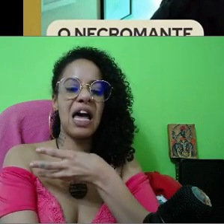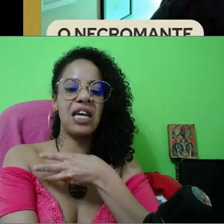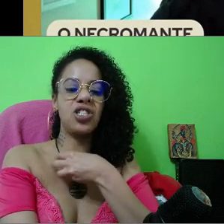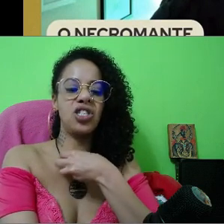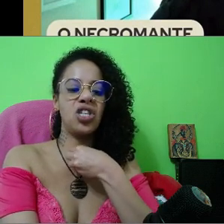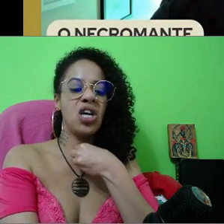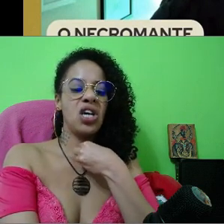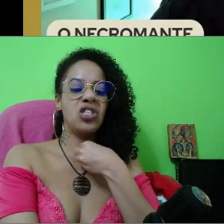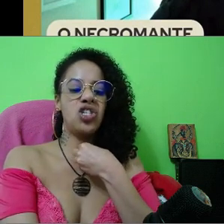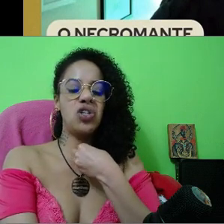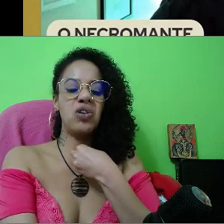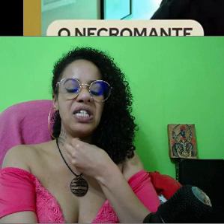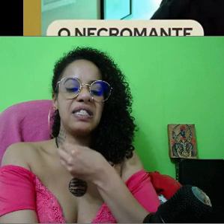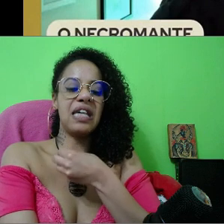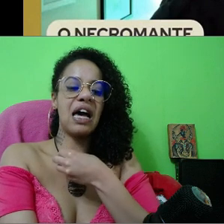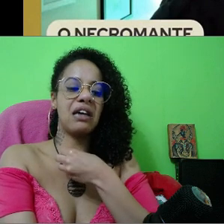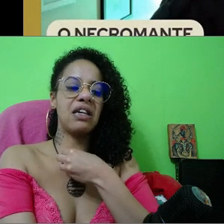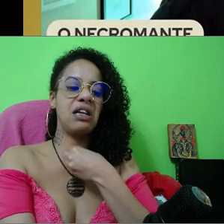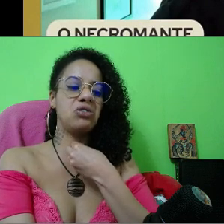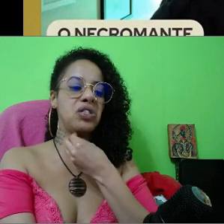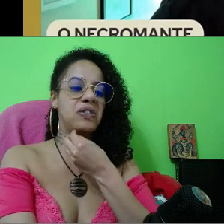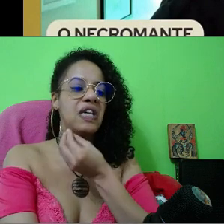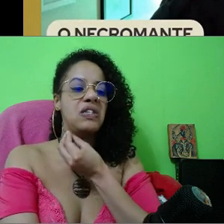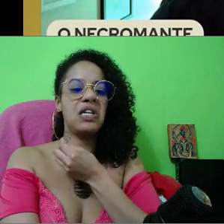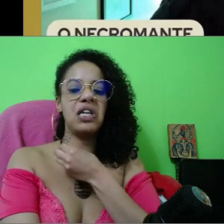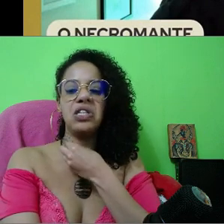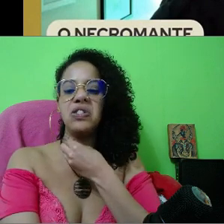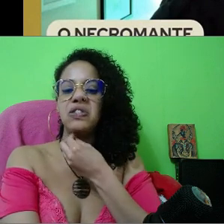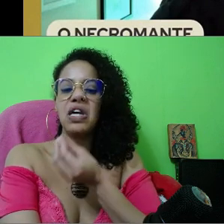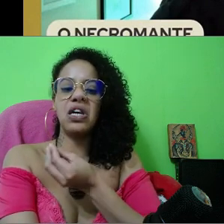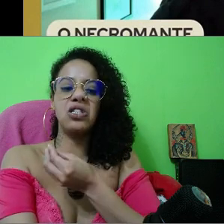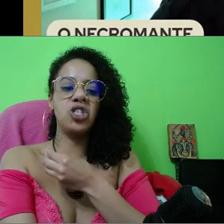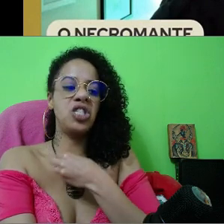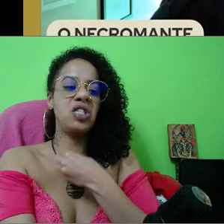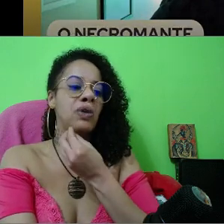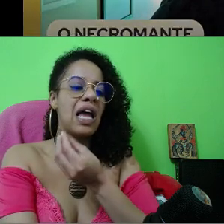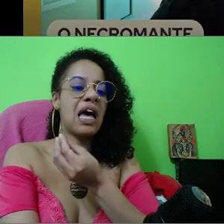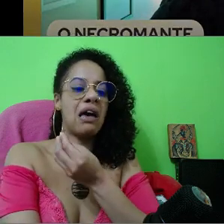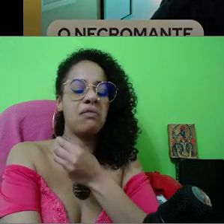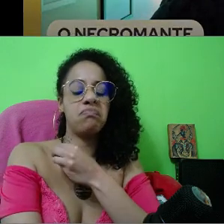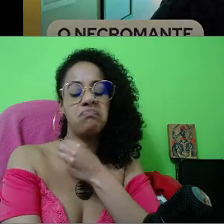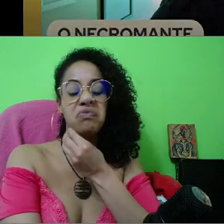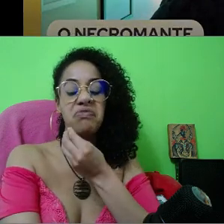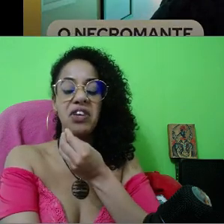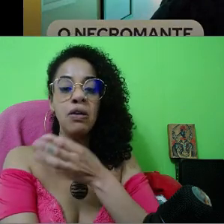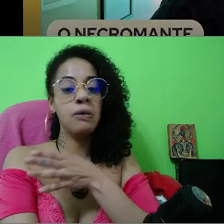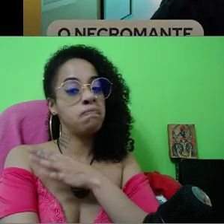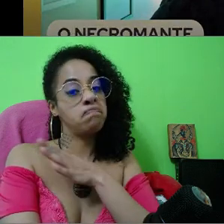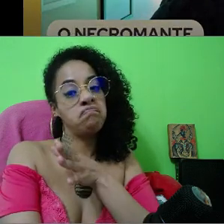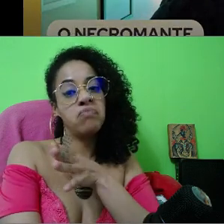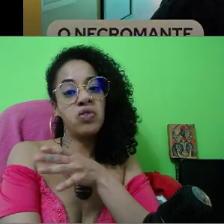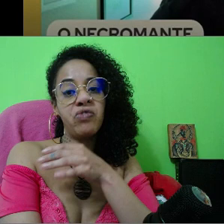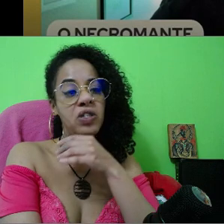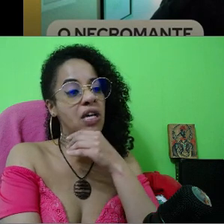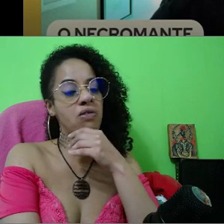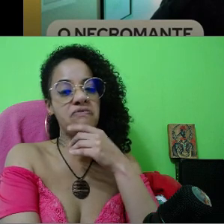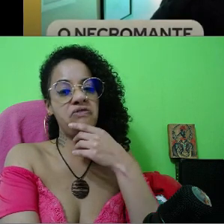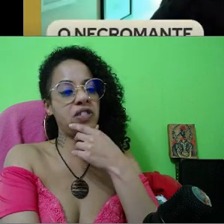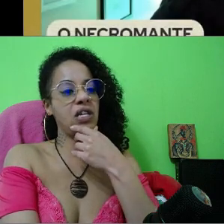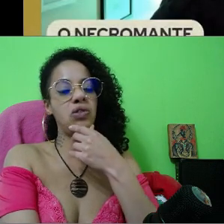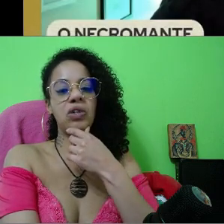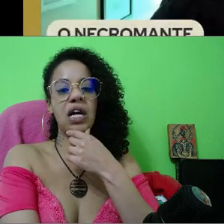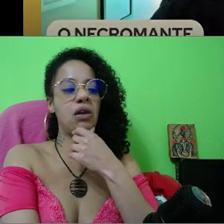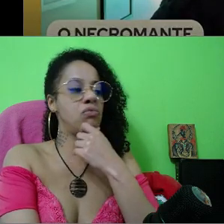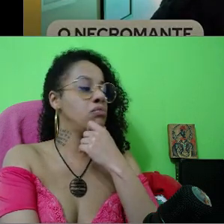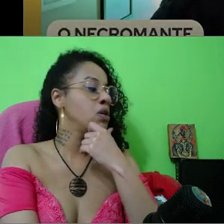abordar de ironizar querendo dizer sem querer dizer de dissimular enfim não